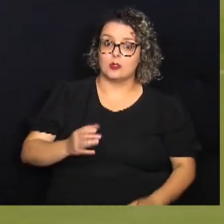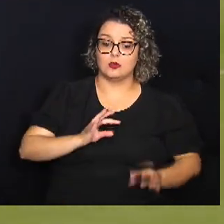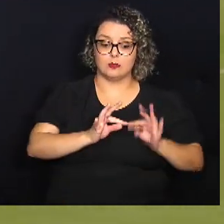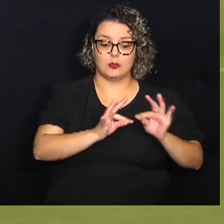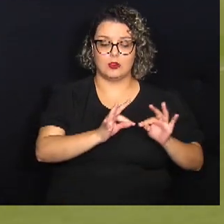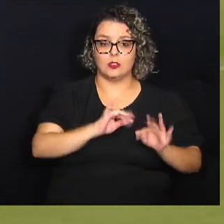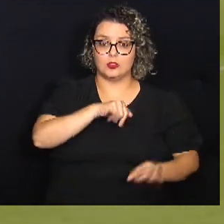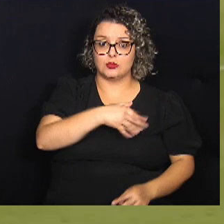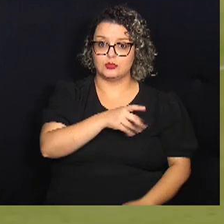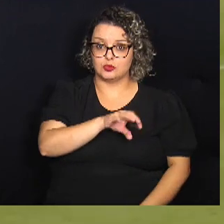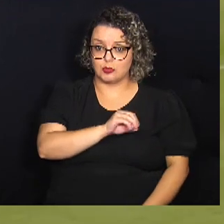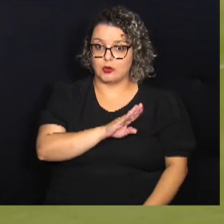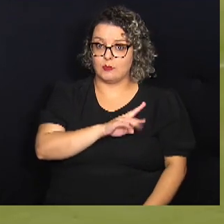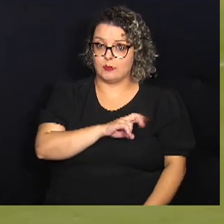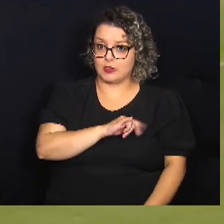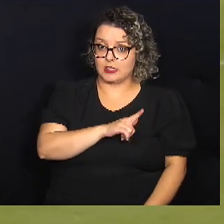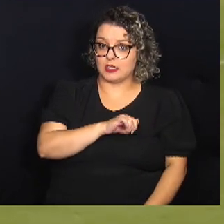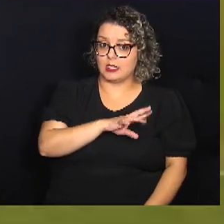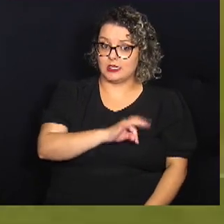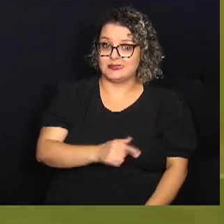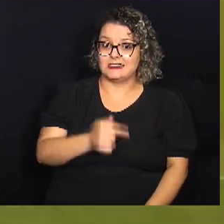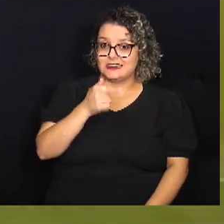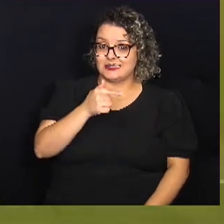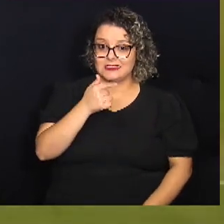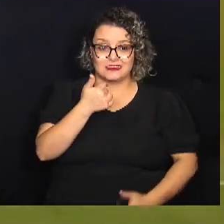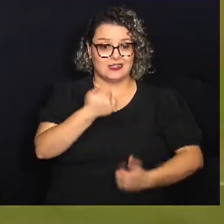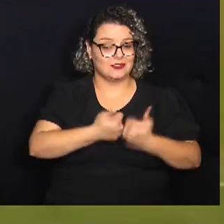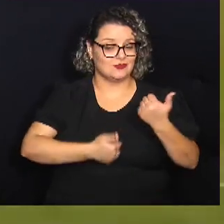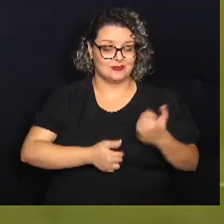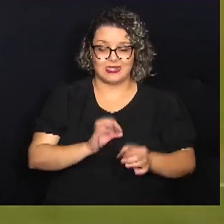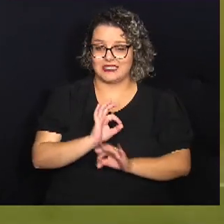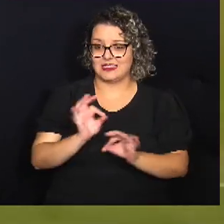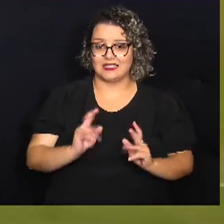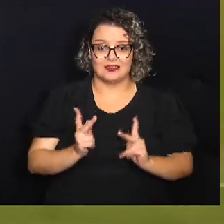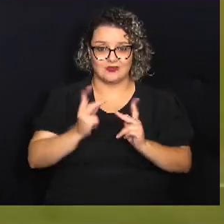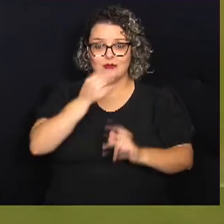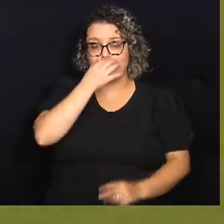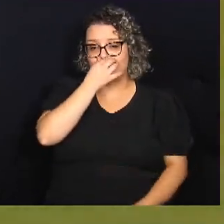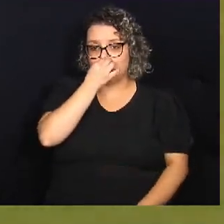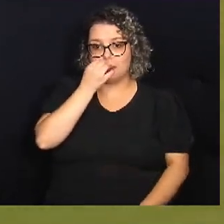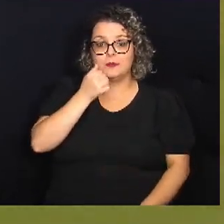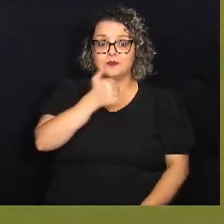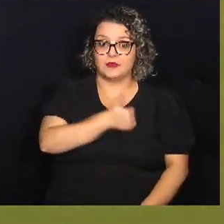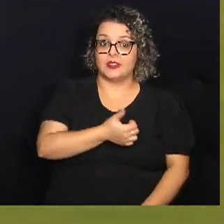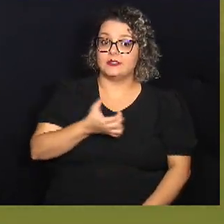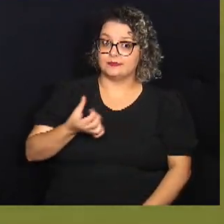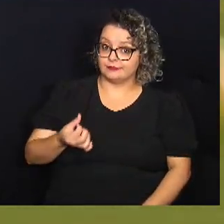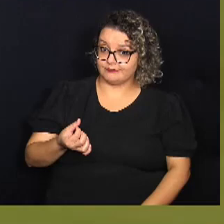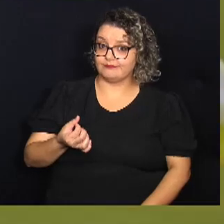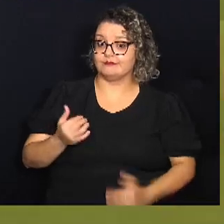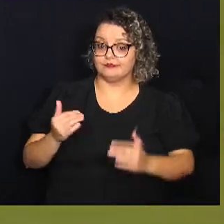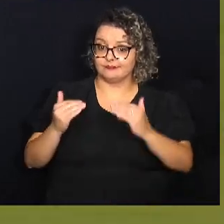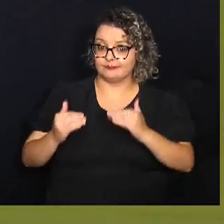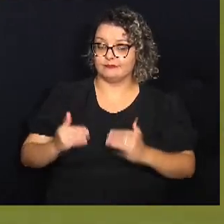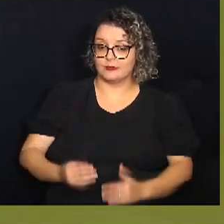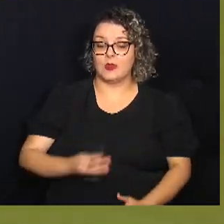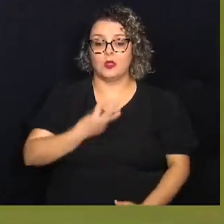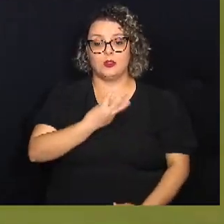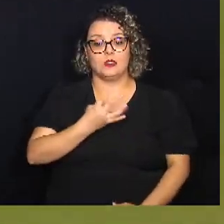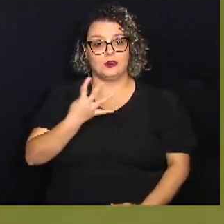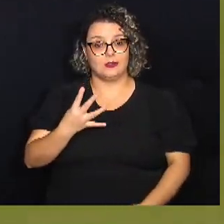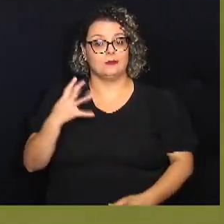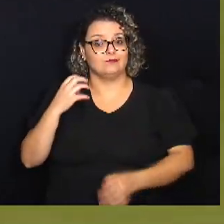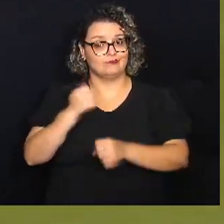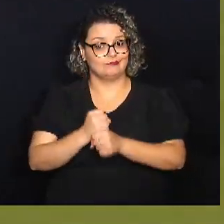João Brigatti chega a 7 jogos sem vitória, estacionando na 16ª posição com 34 pontos,